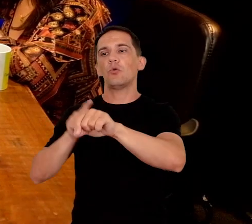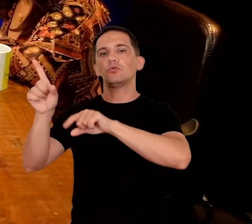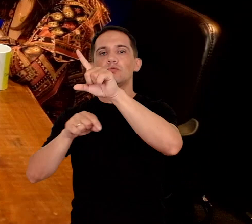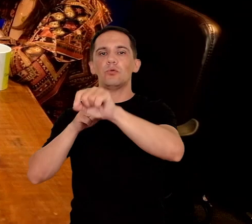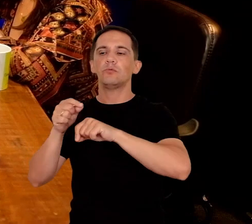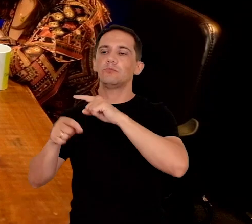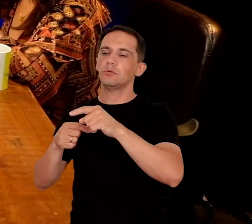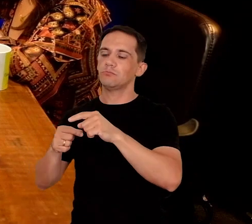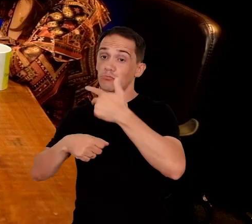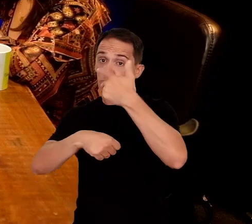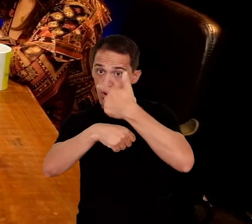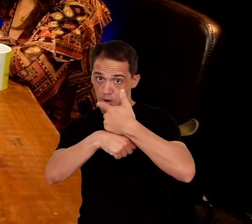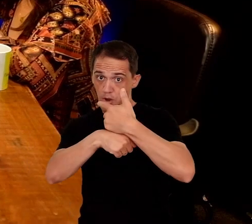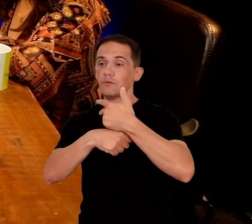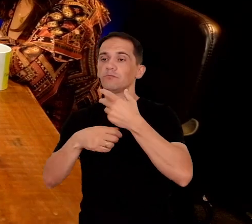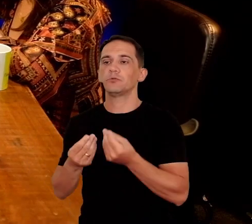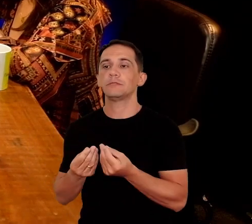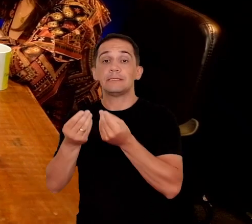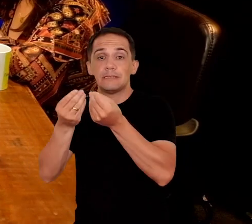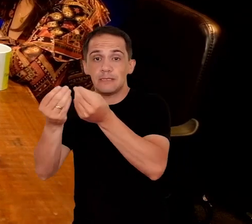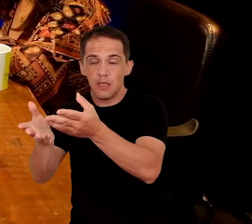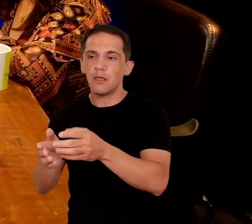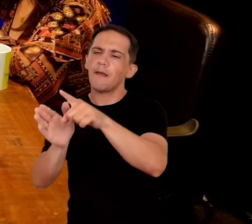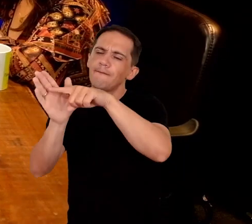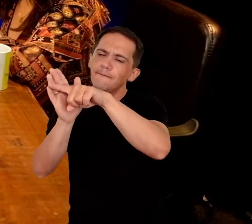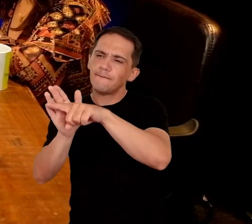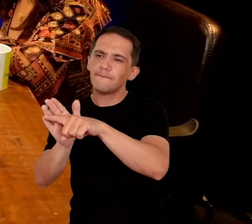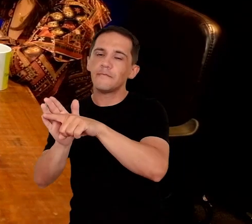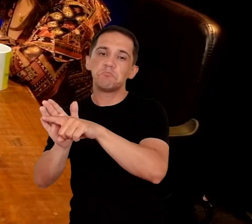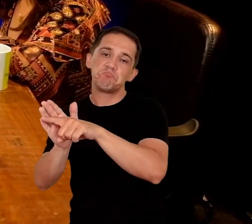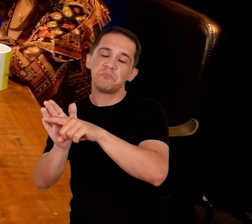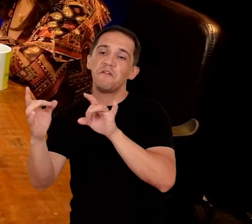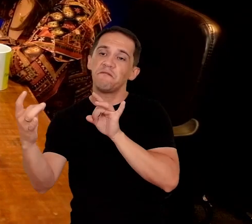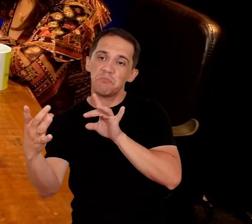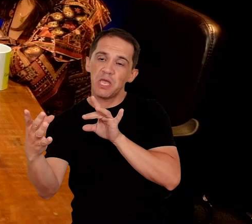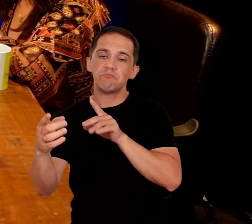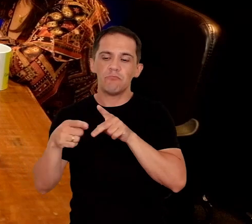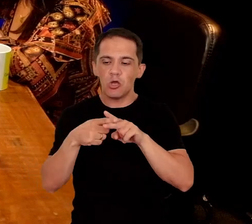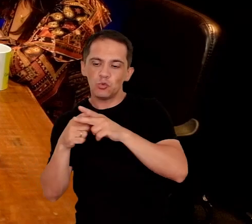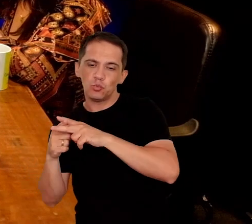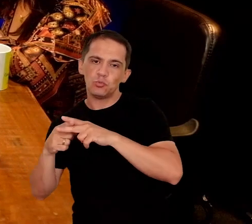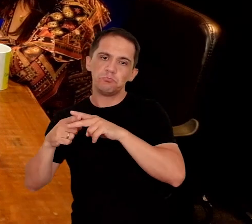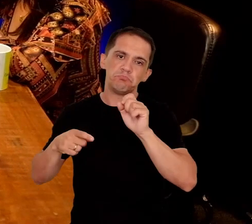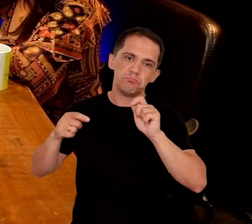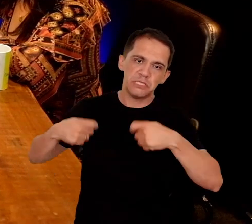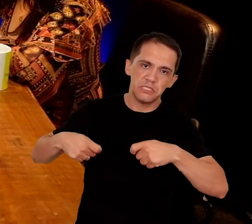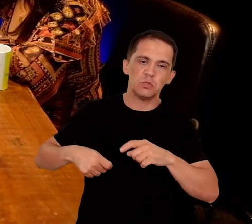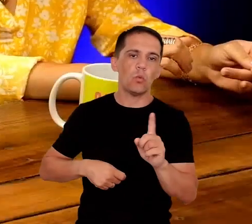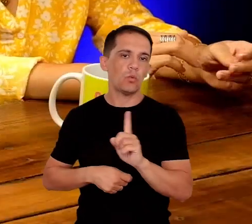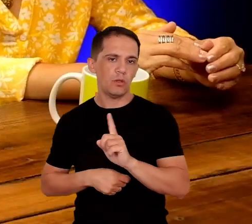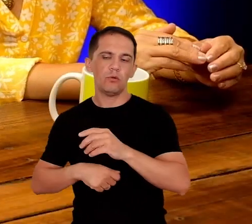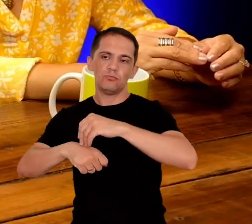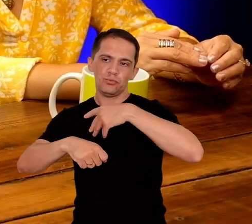tudo ok, às vezes a gente tem que corrigir, né? Alguma coisa que não ficou clara, e aí depois a gente envia. E a gente procura sempre fazer um